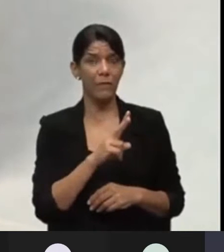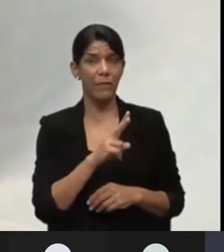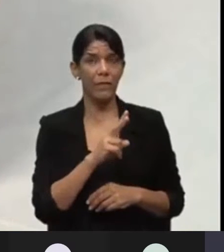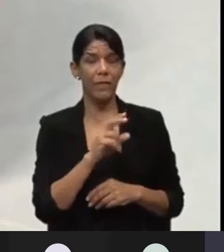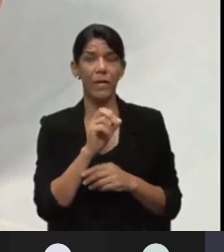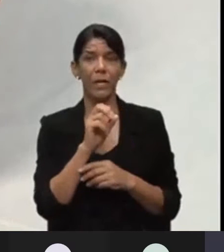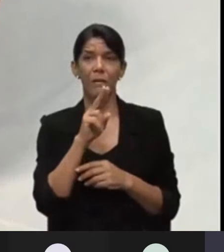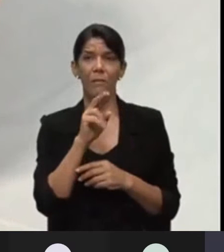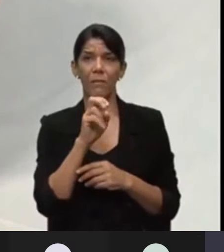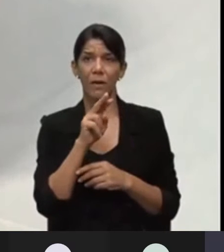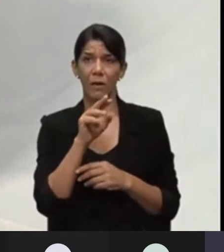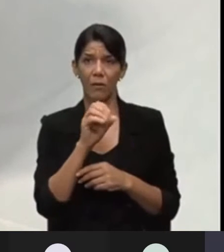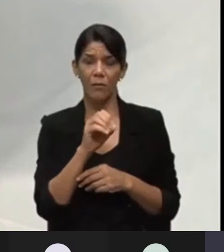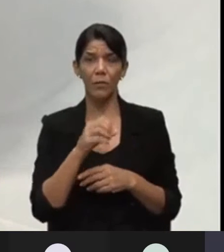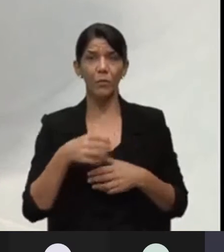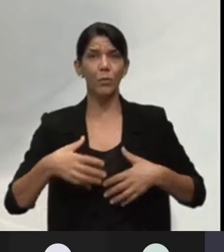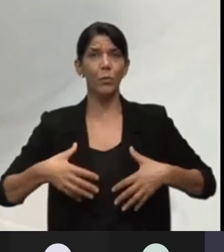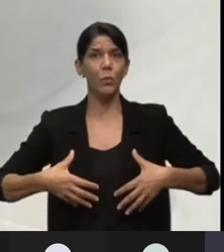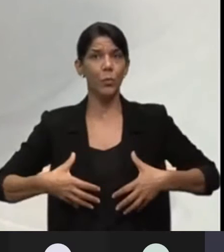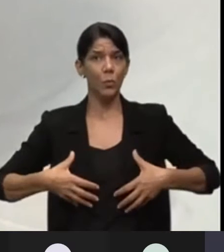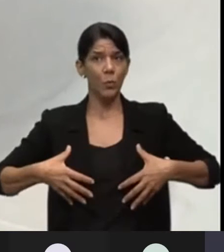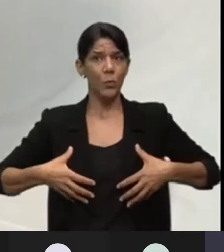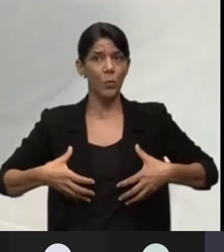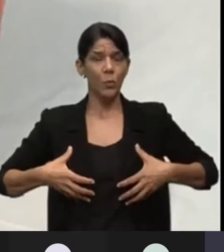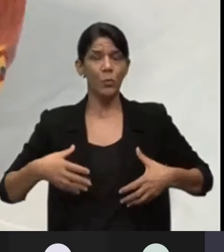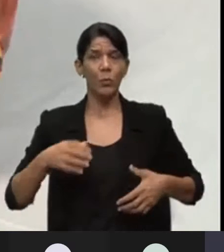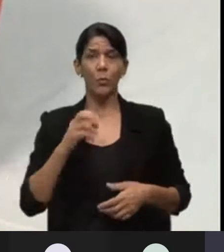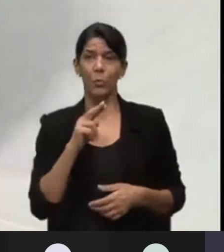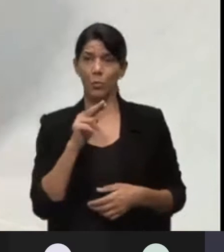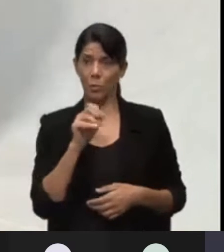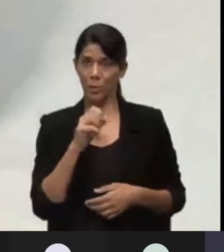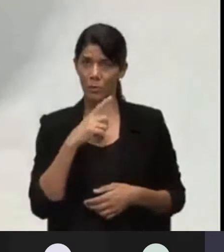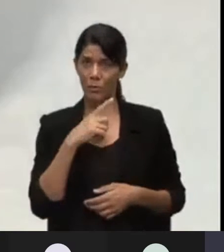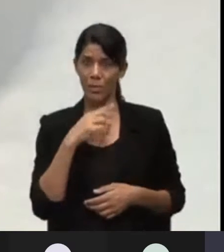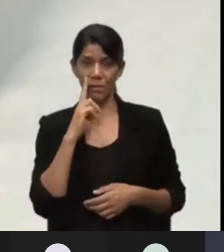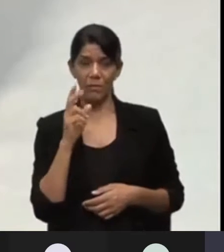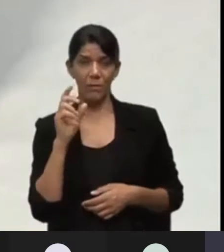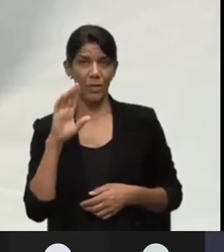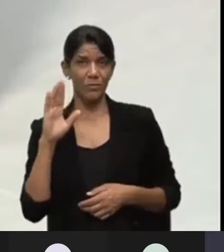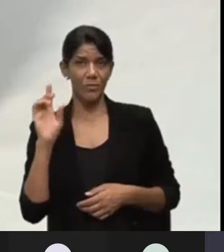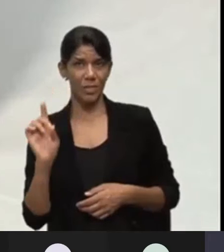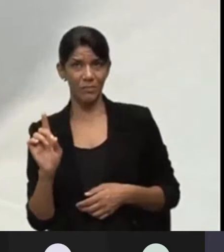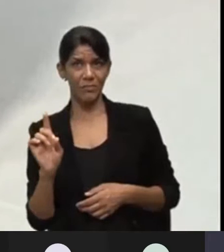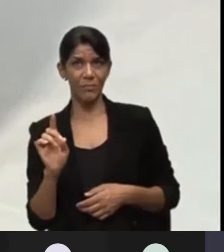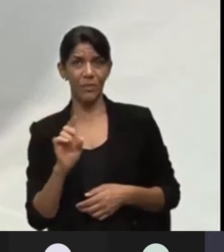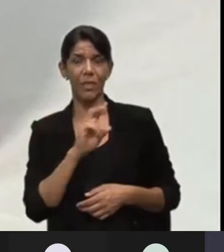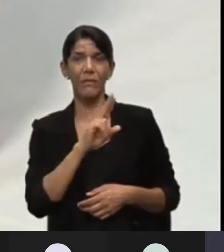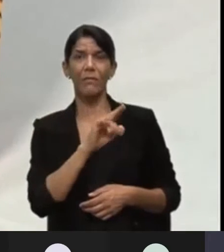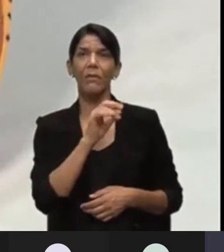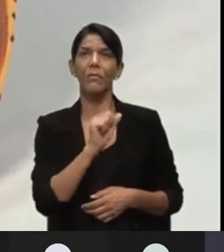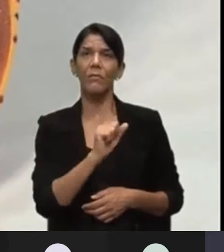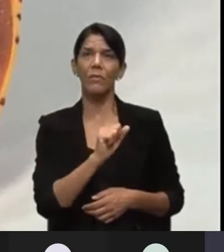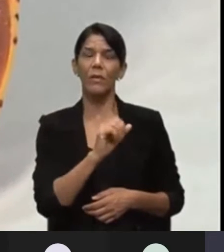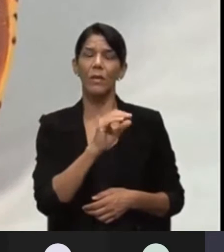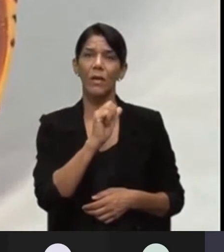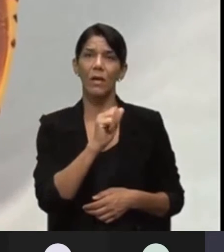observar a válvula pulmonar, tá? Porque nós estamos olhando o ventrículo direito, aí a